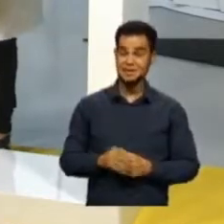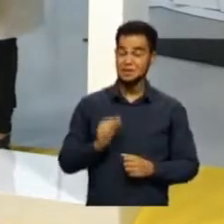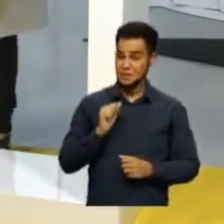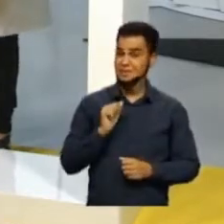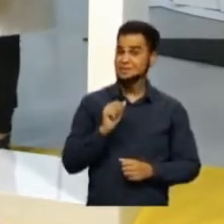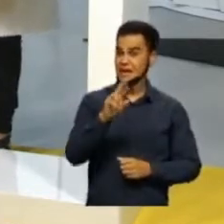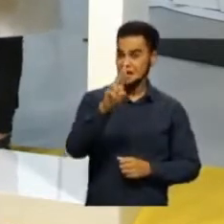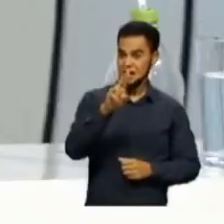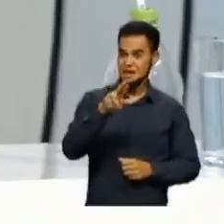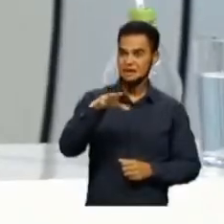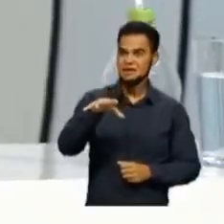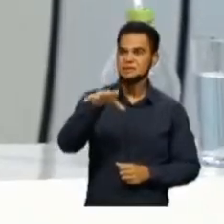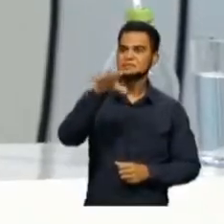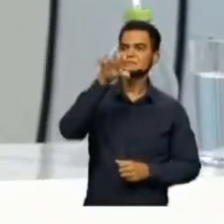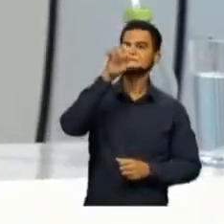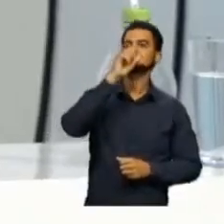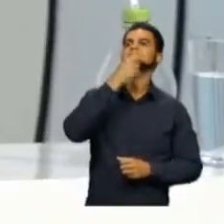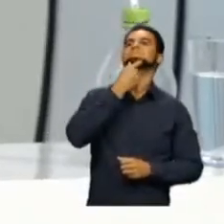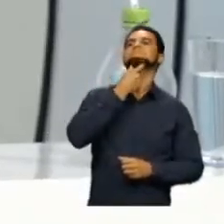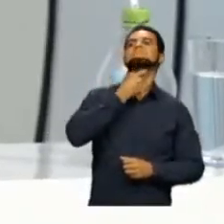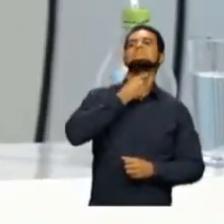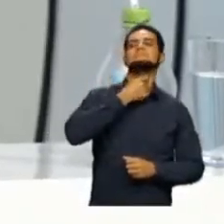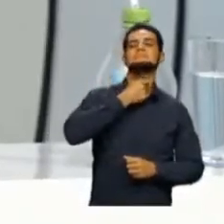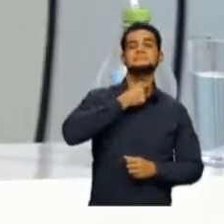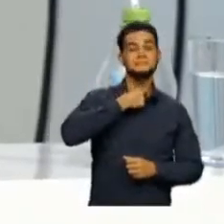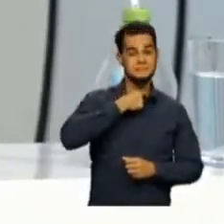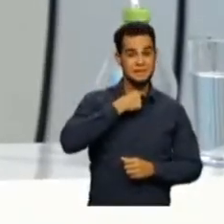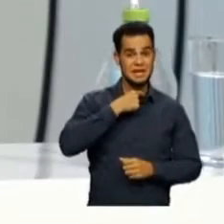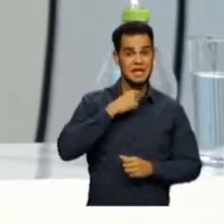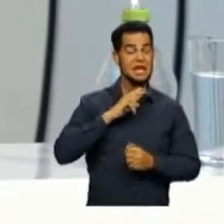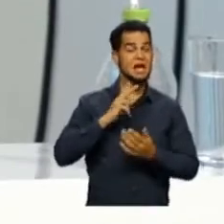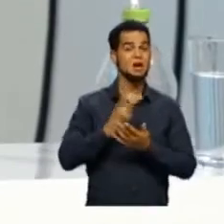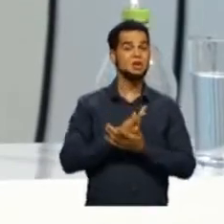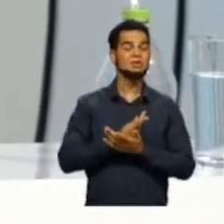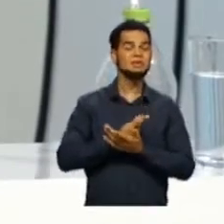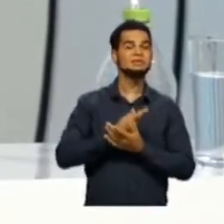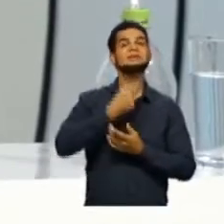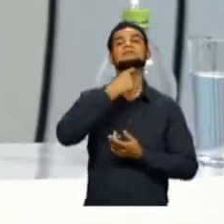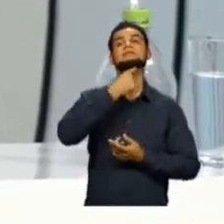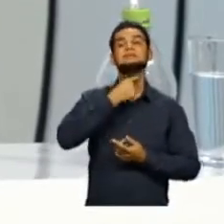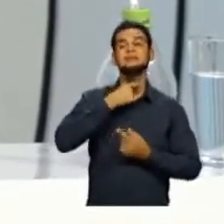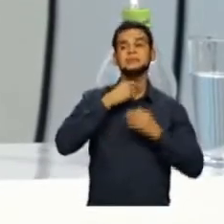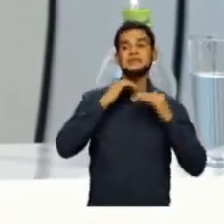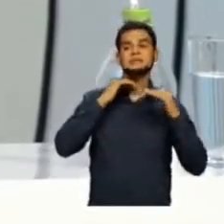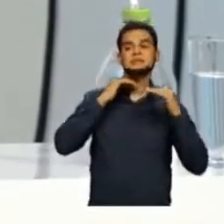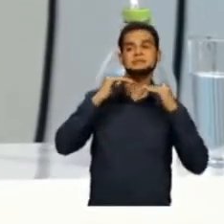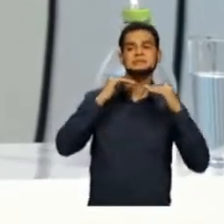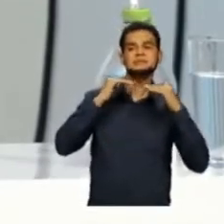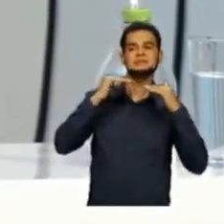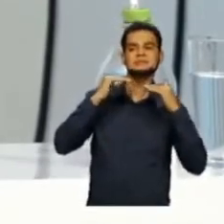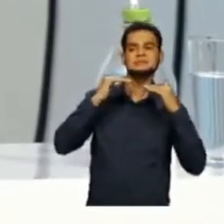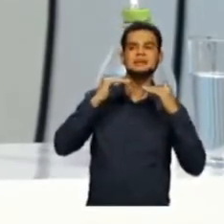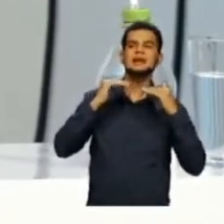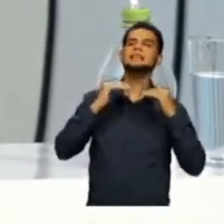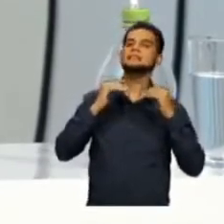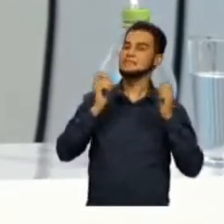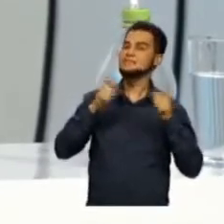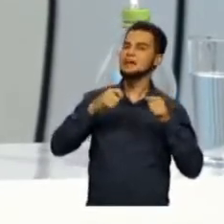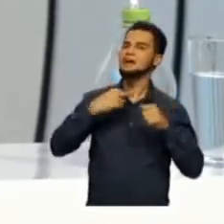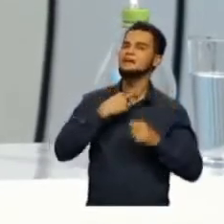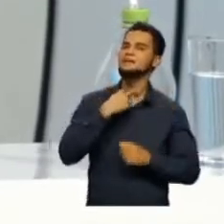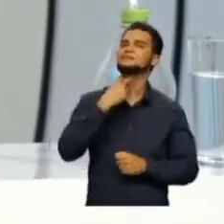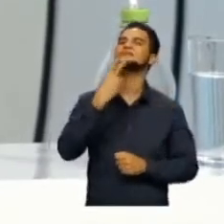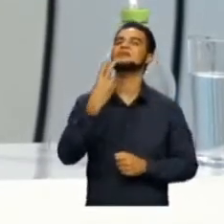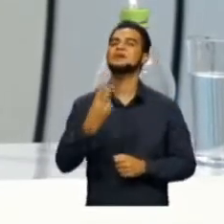laringe, ocorreu aí o vibrar dessas cordas vocais, vai originar o som.